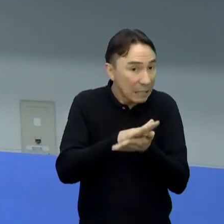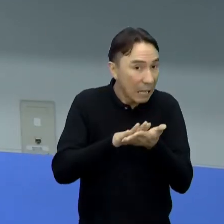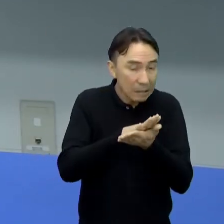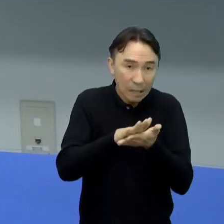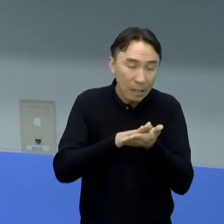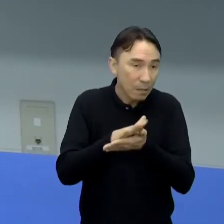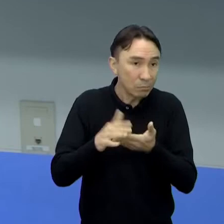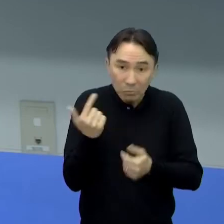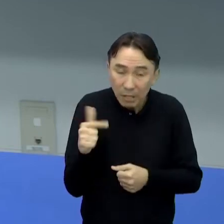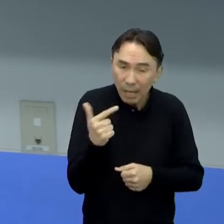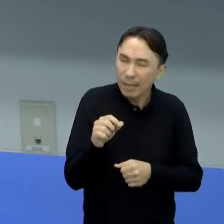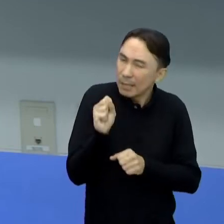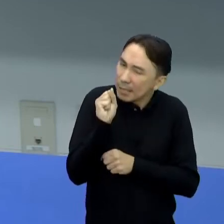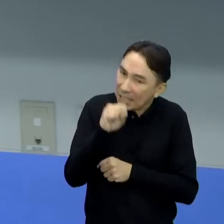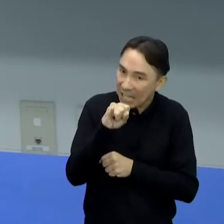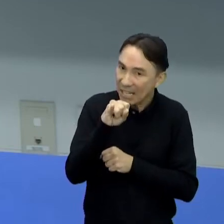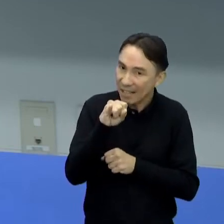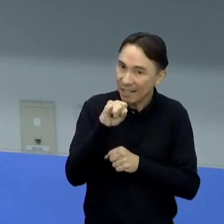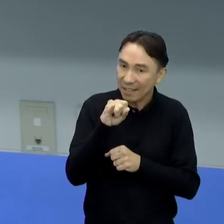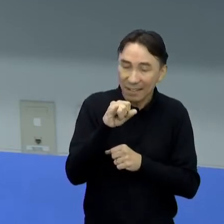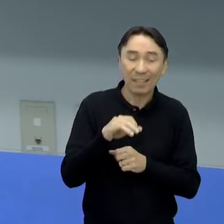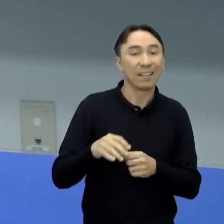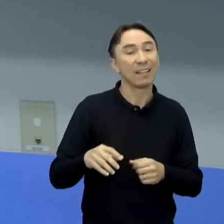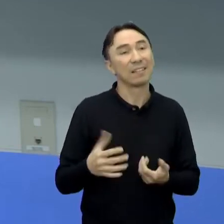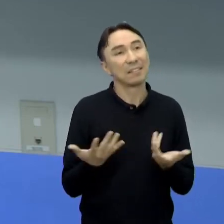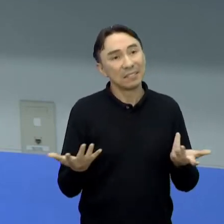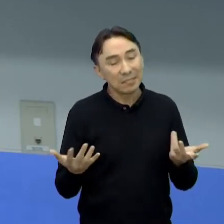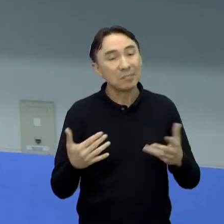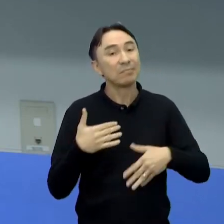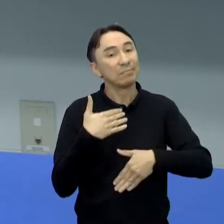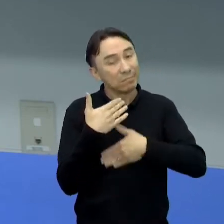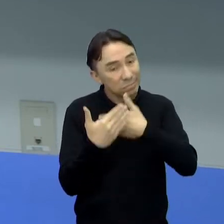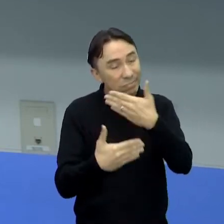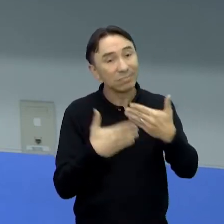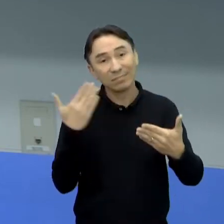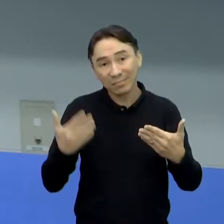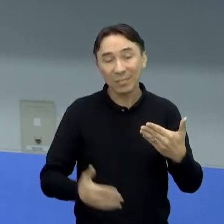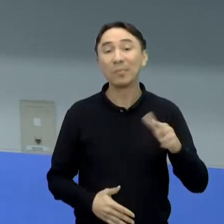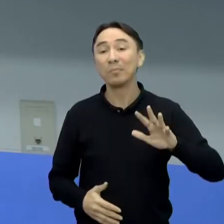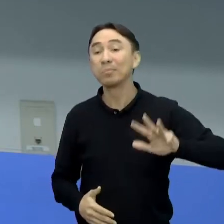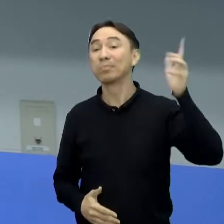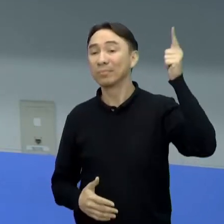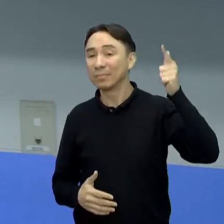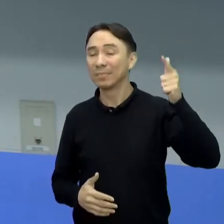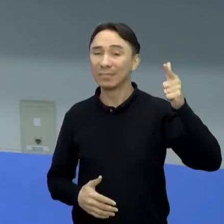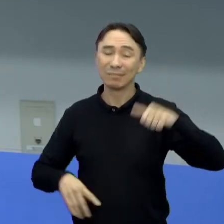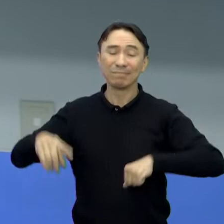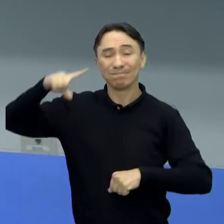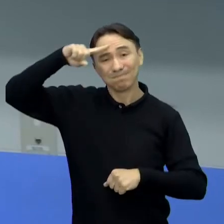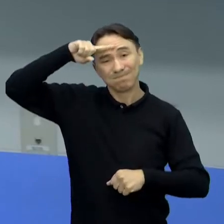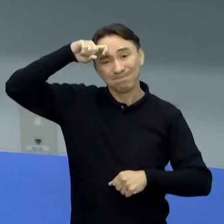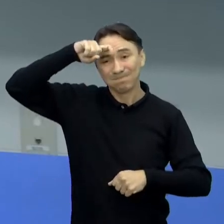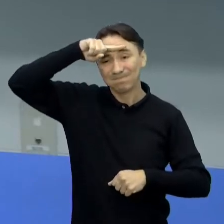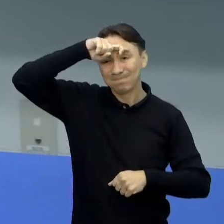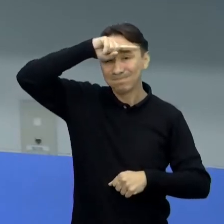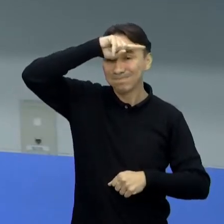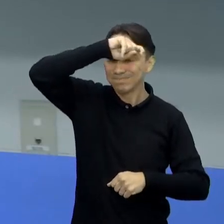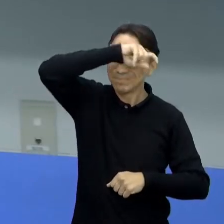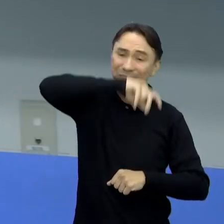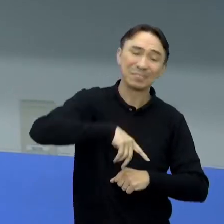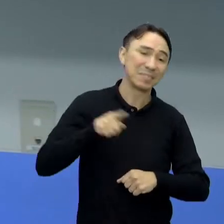teriam muito mais dificuldade, inclusive, de superar as suas